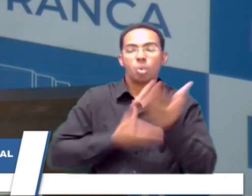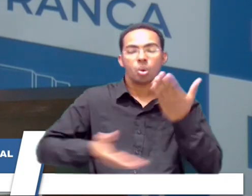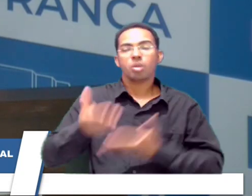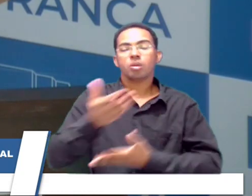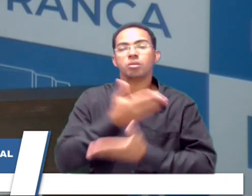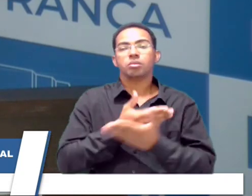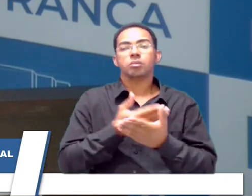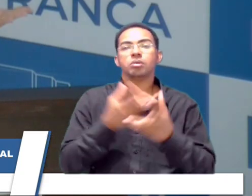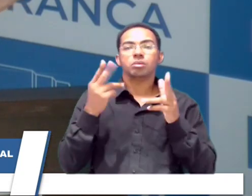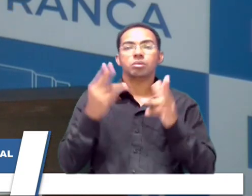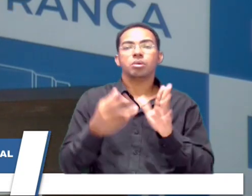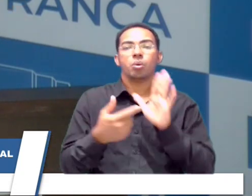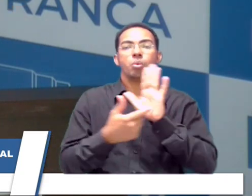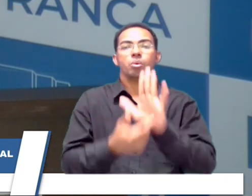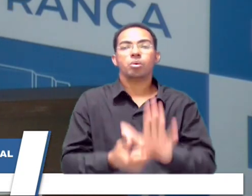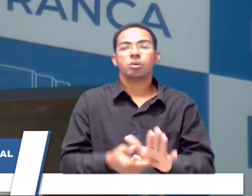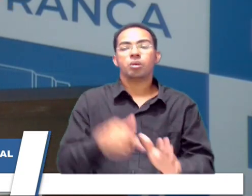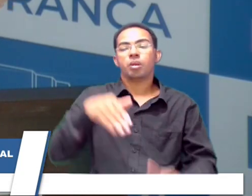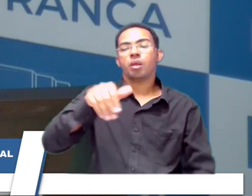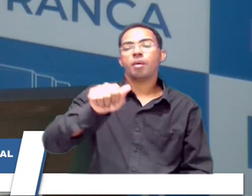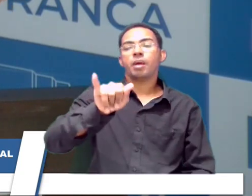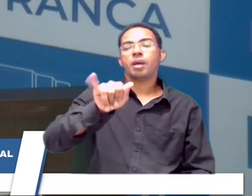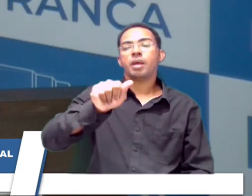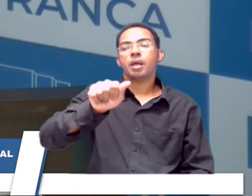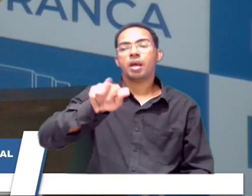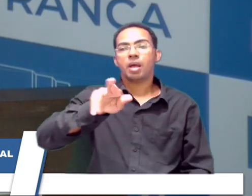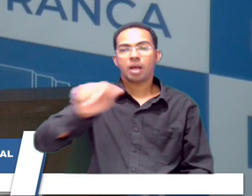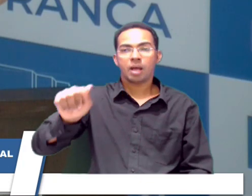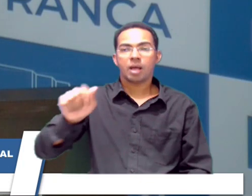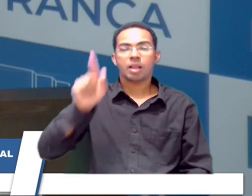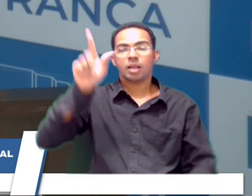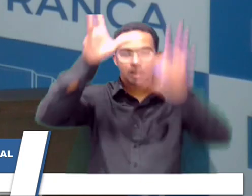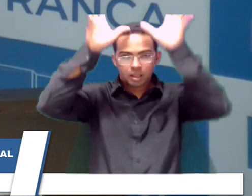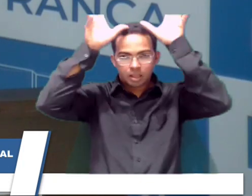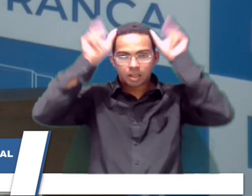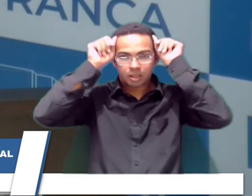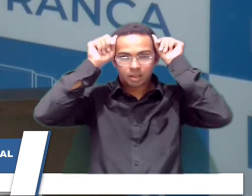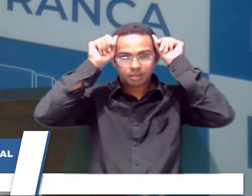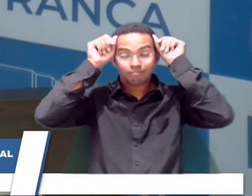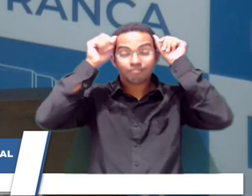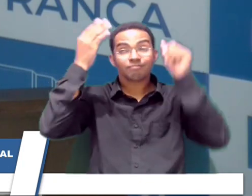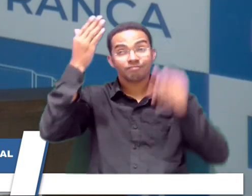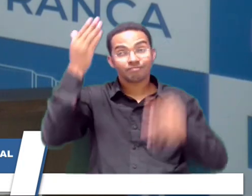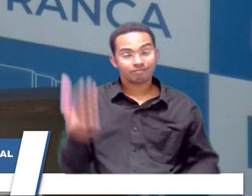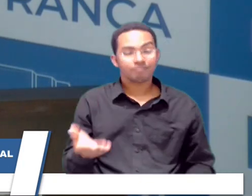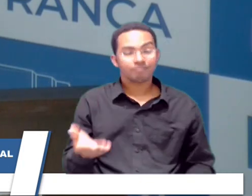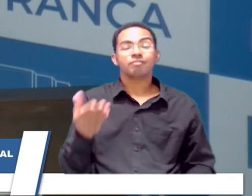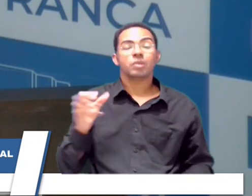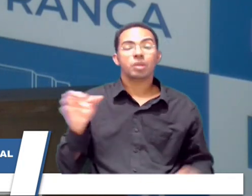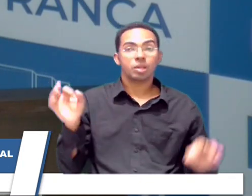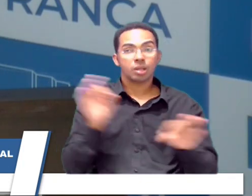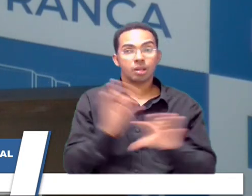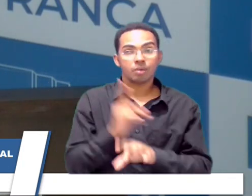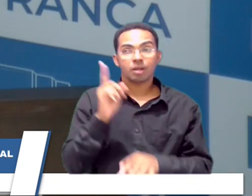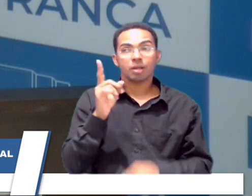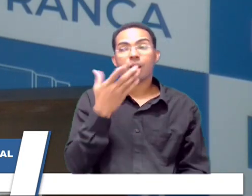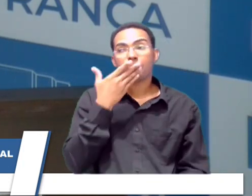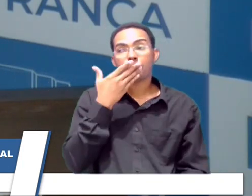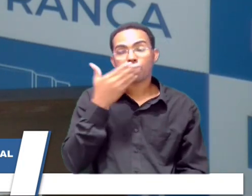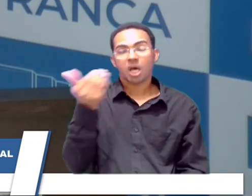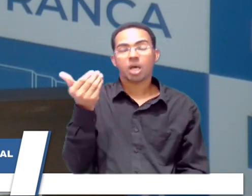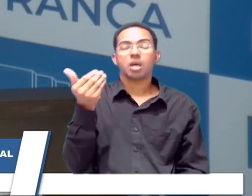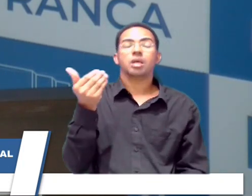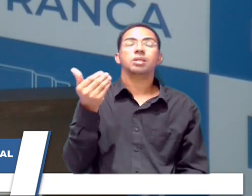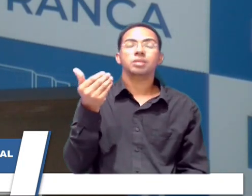foi mostrado no vídeo da Maiara, que é a nossa paciente de Manaus. Então, ela depois que ela teve melhora, né,